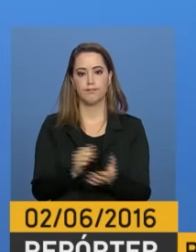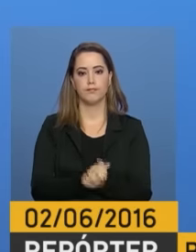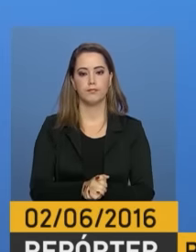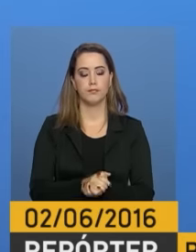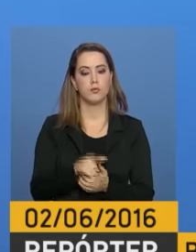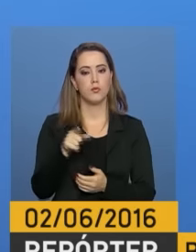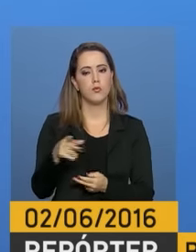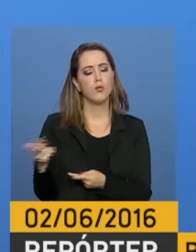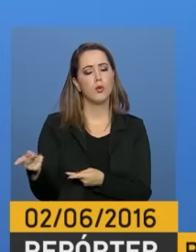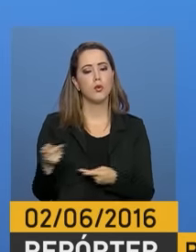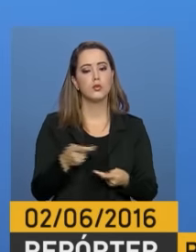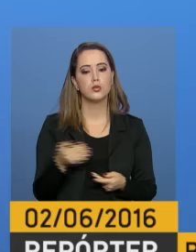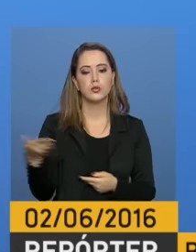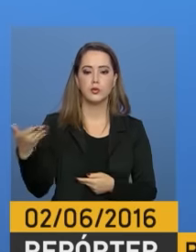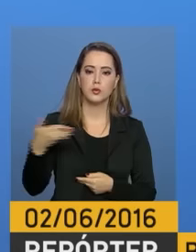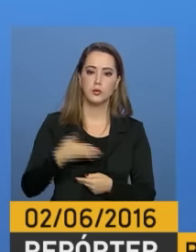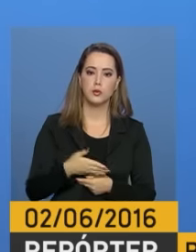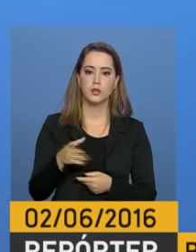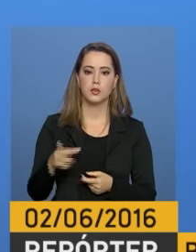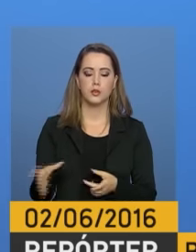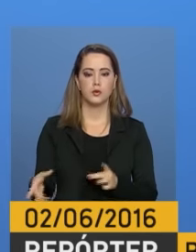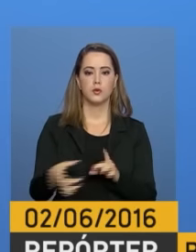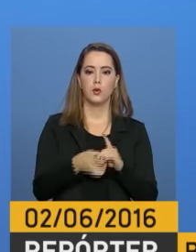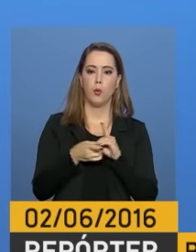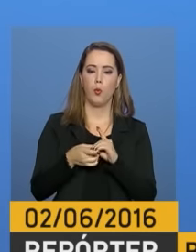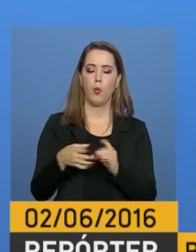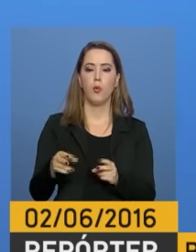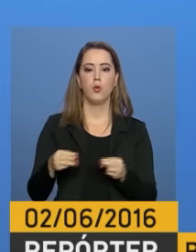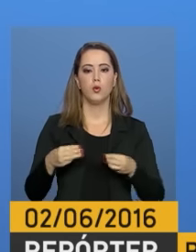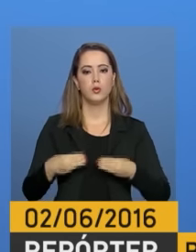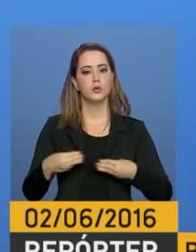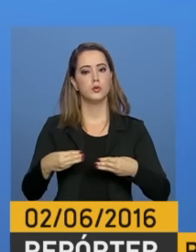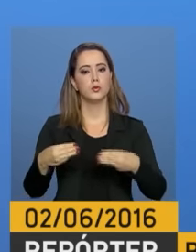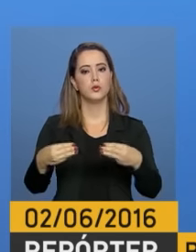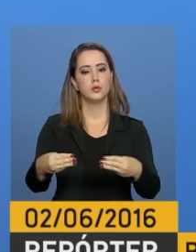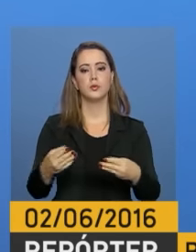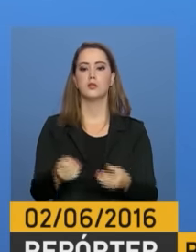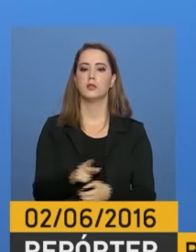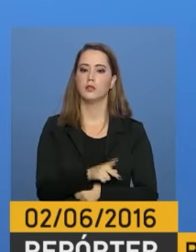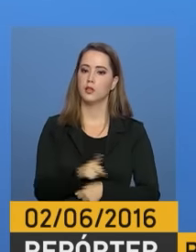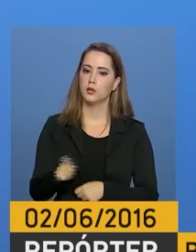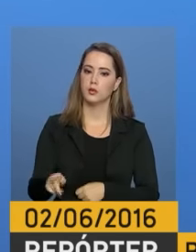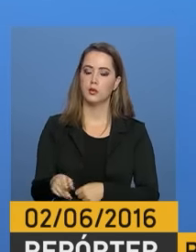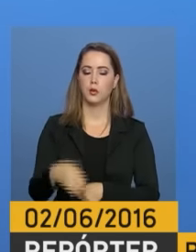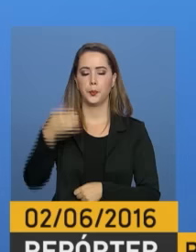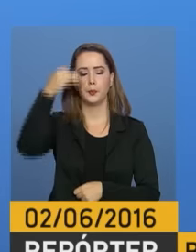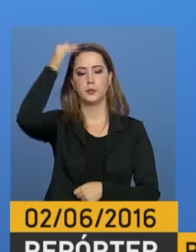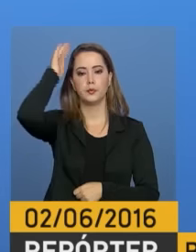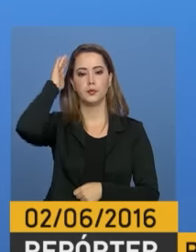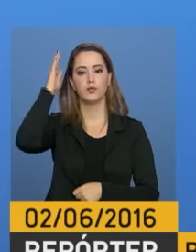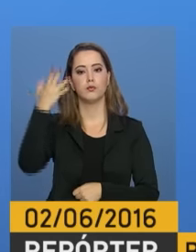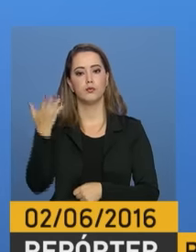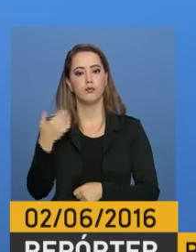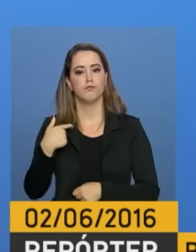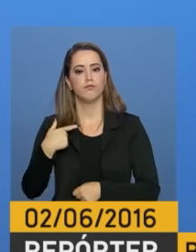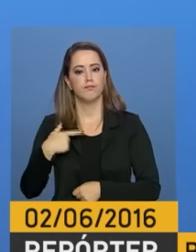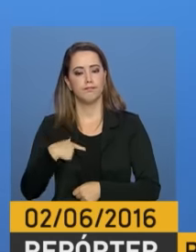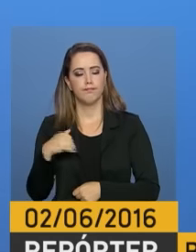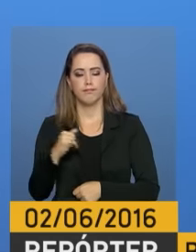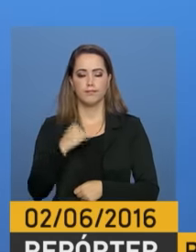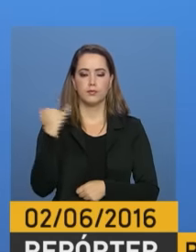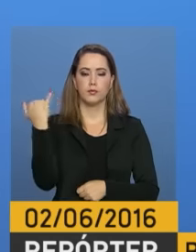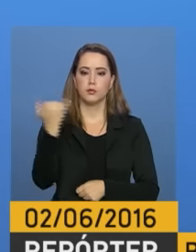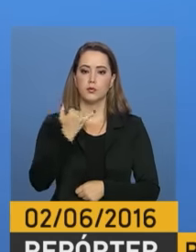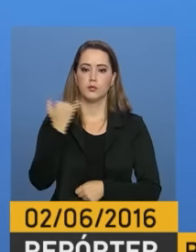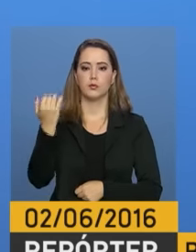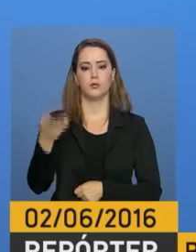este convite para compor seu ministério, senhor presidente Michel Temer, é elogio de muito particular significação